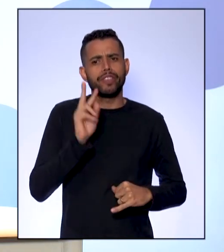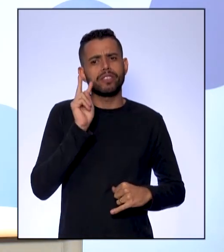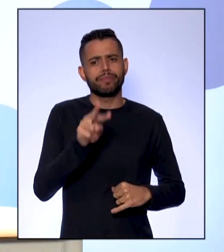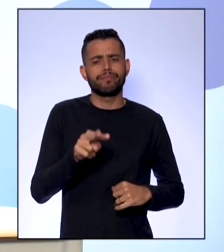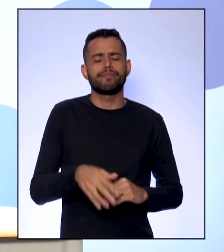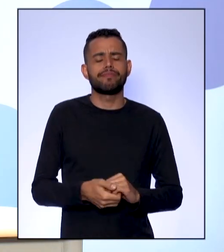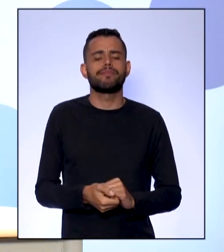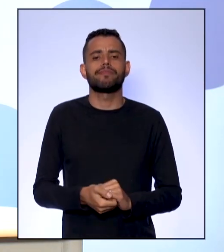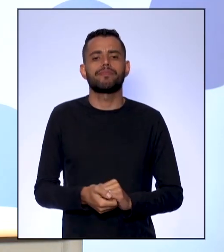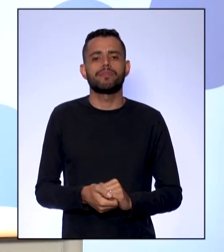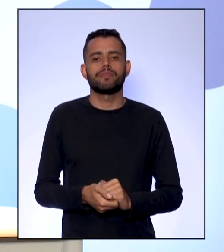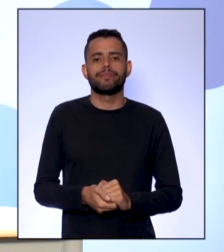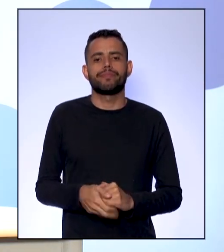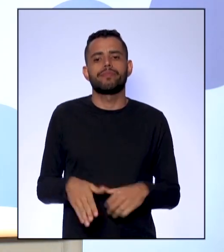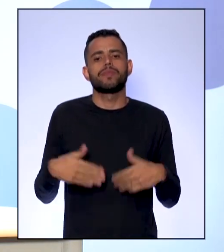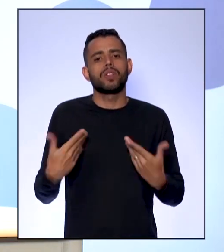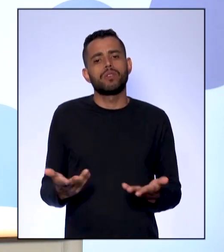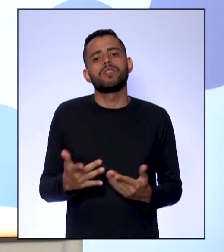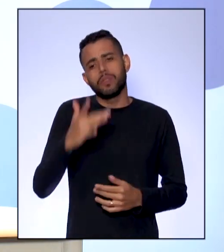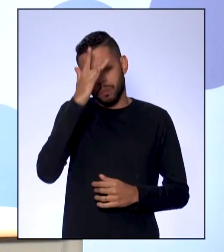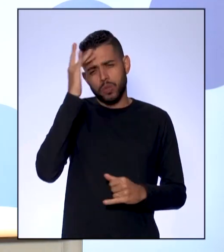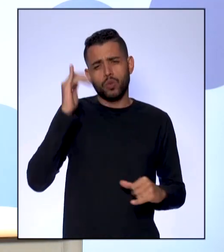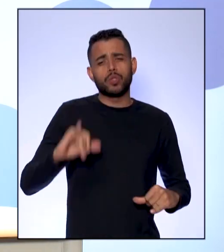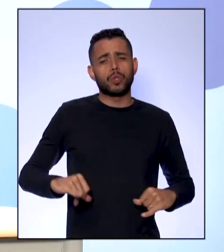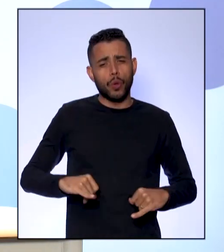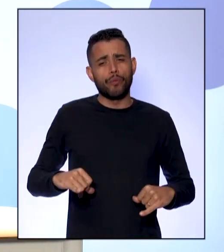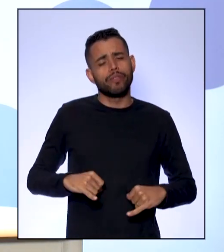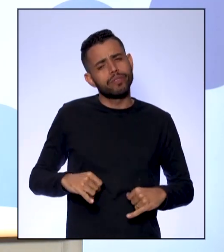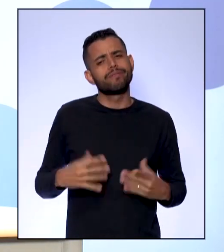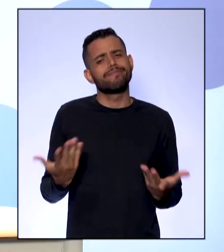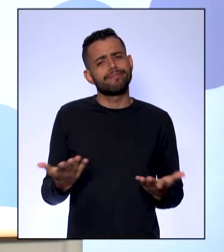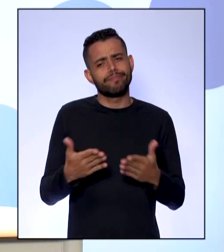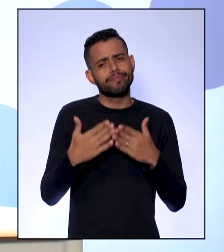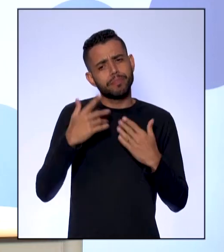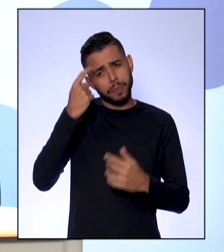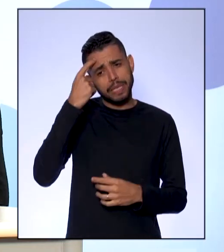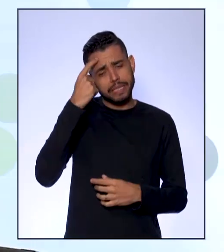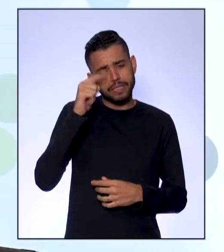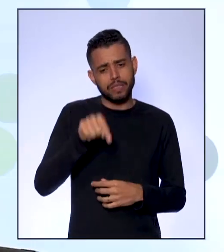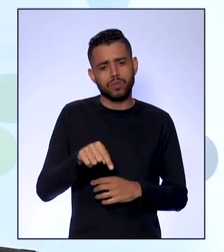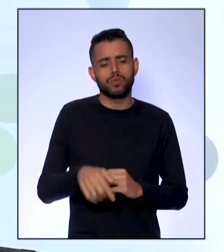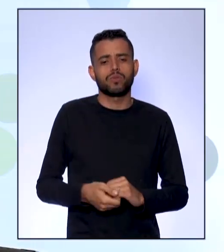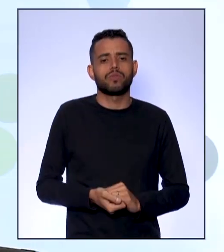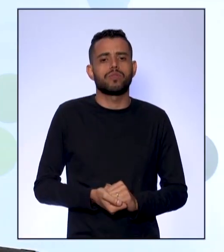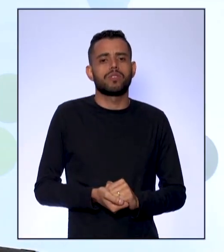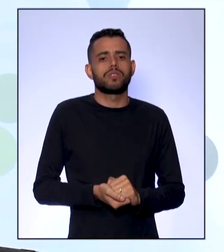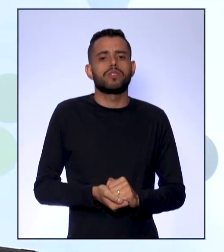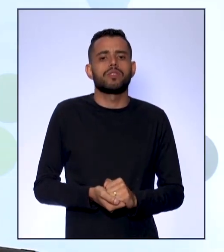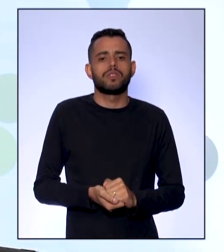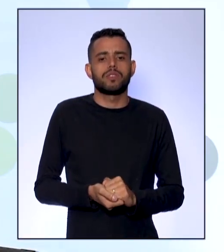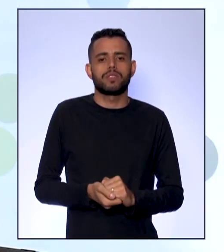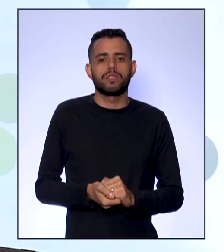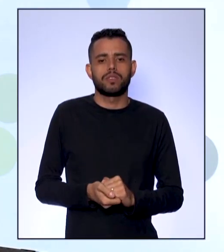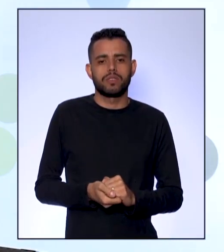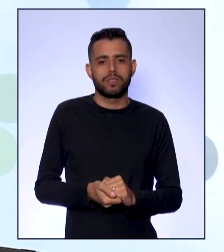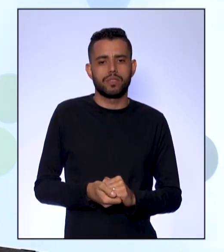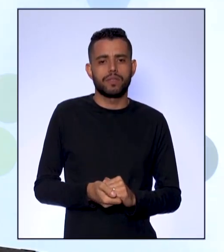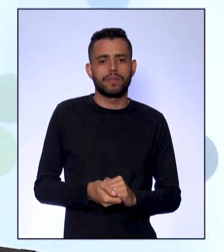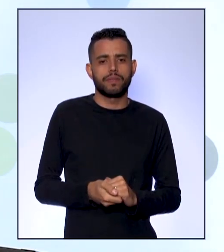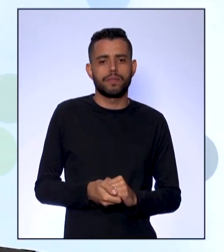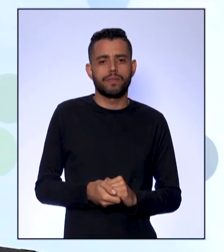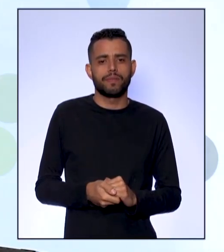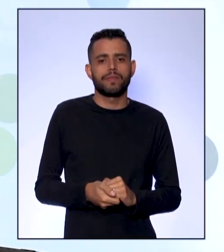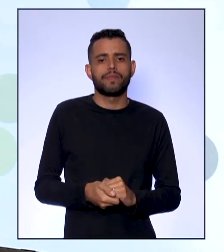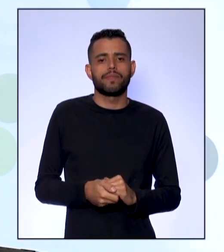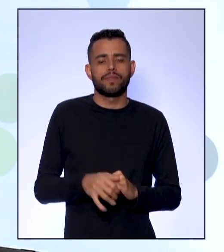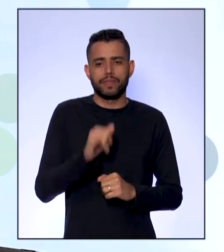Então, pessoas sofrem. Pensem nisso. Eu acho que quando a gente fala, é que o que a gente